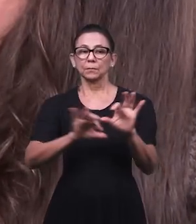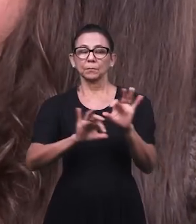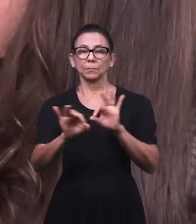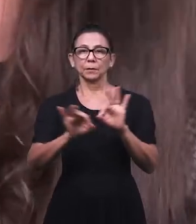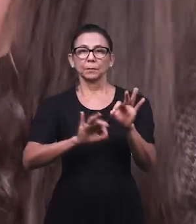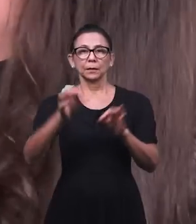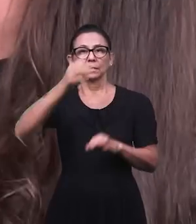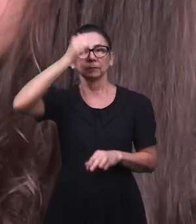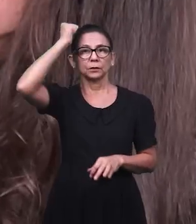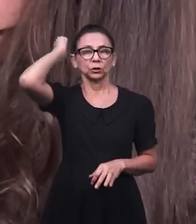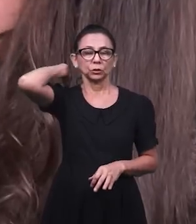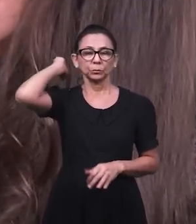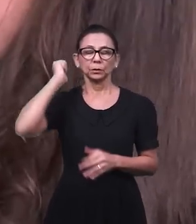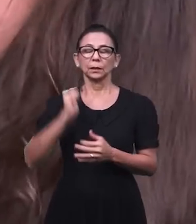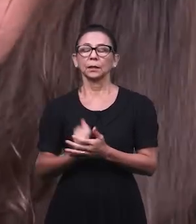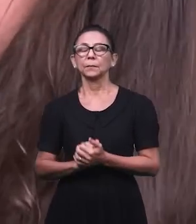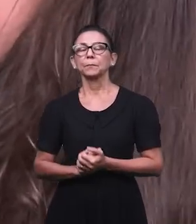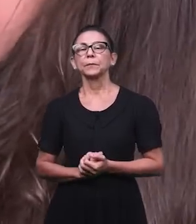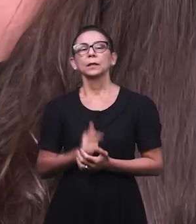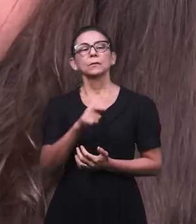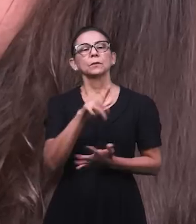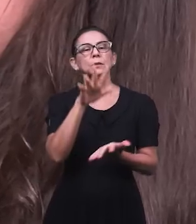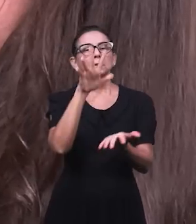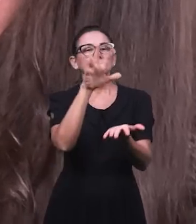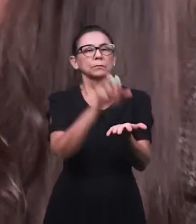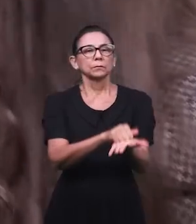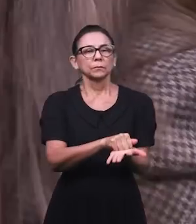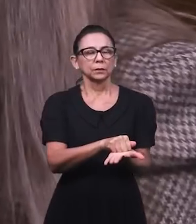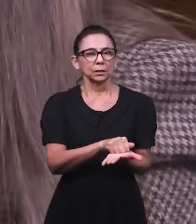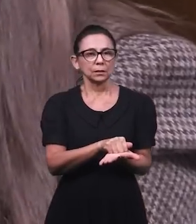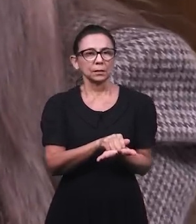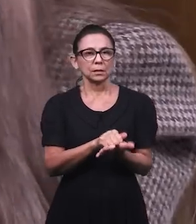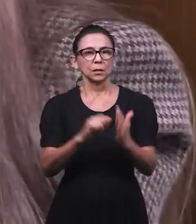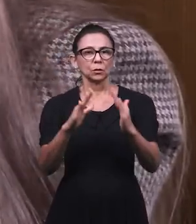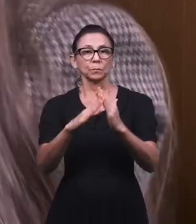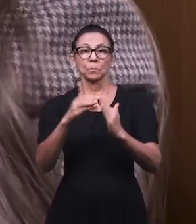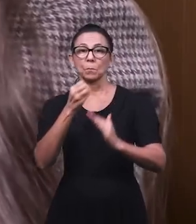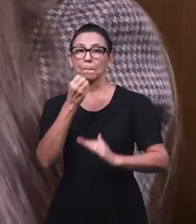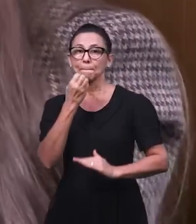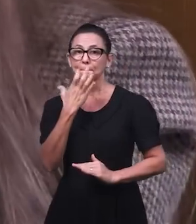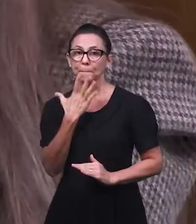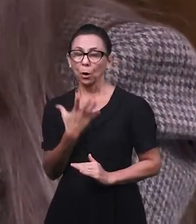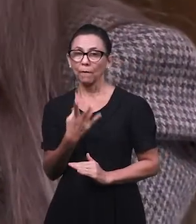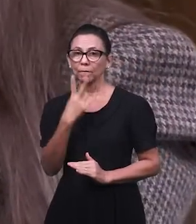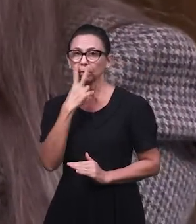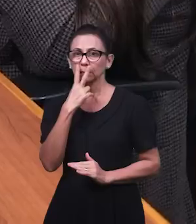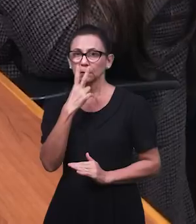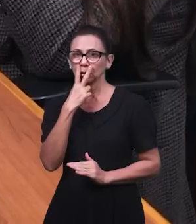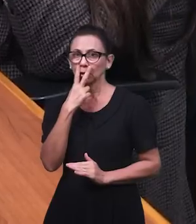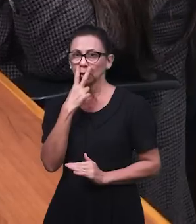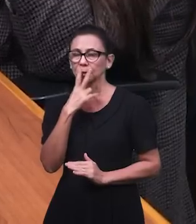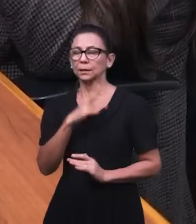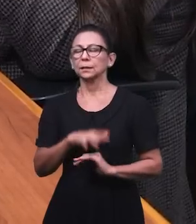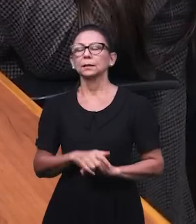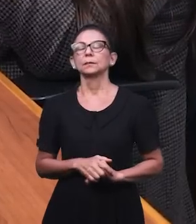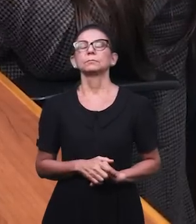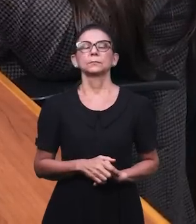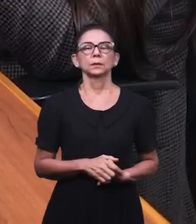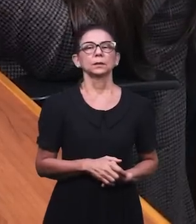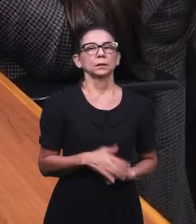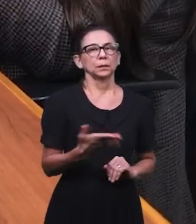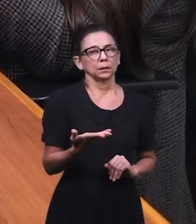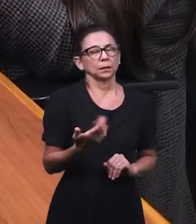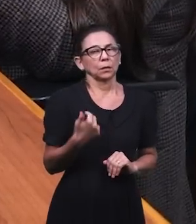e vou te matricular numa escola muito boa em Vitória. Então tá bom, eu fui. E para eu conseguir, o